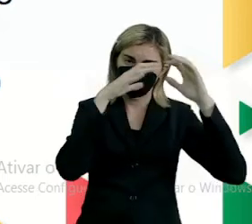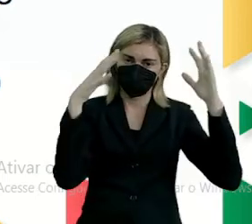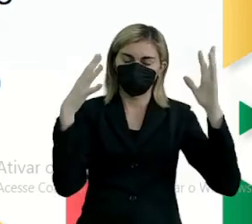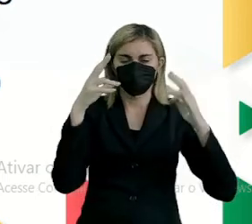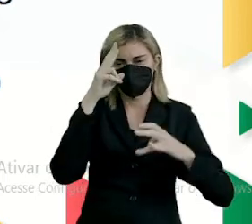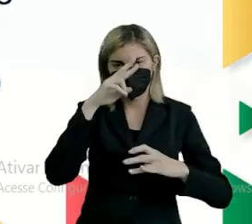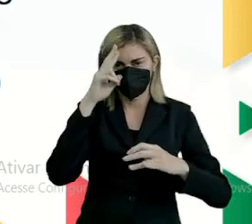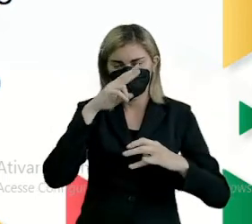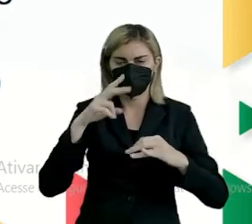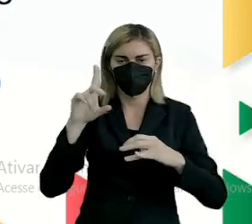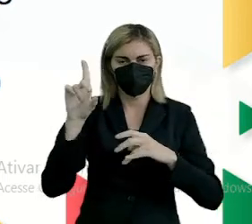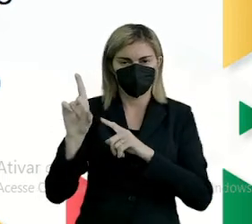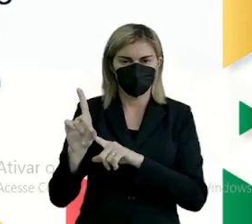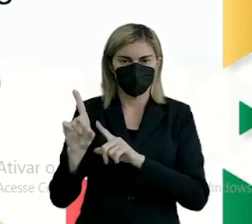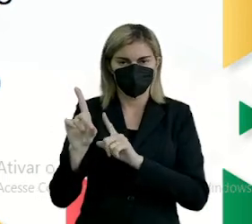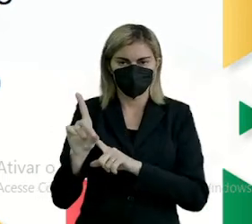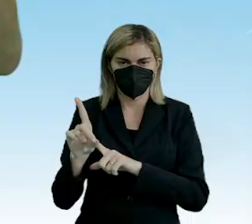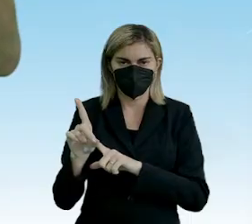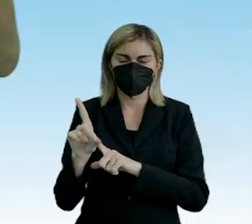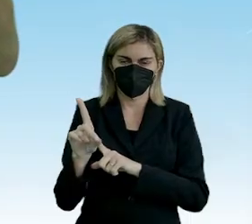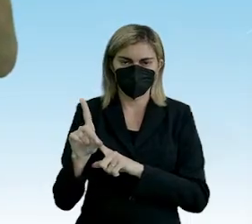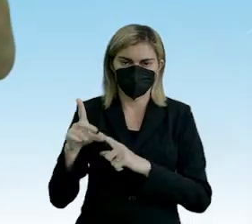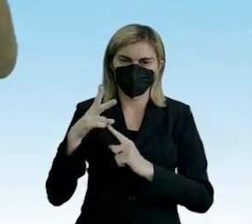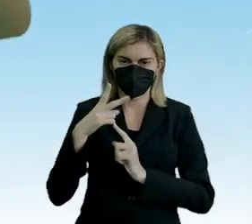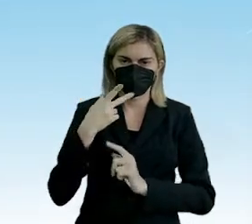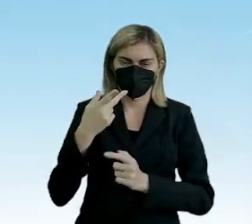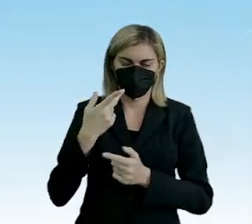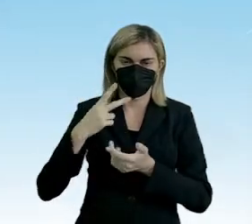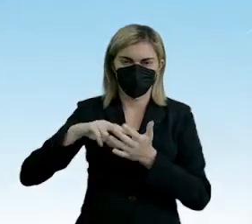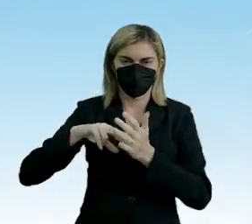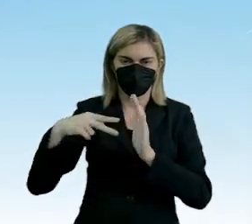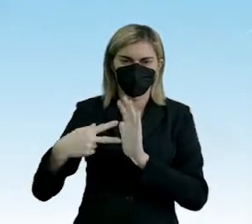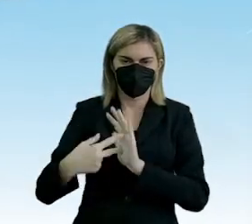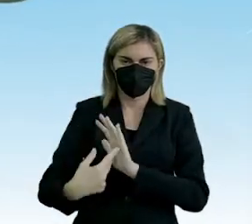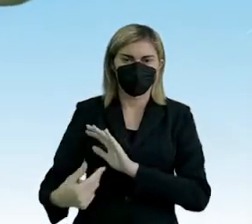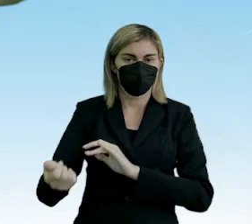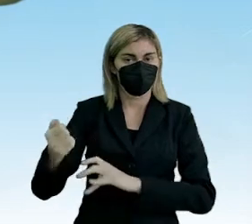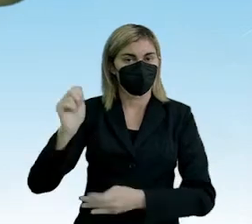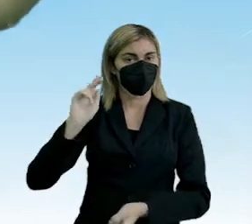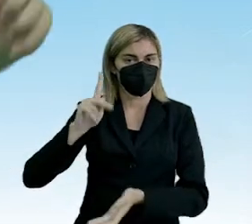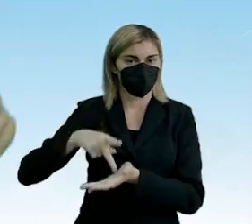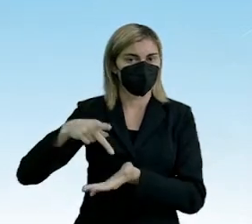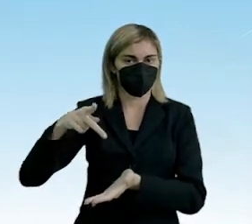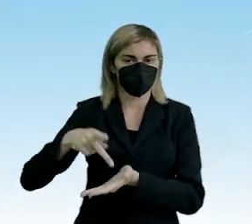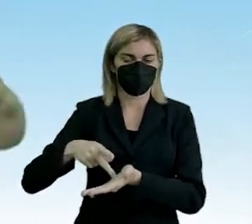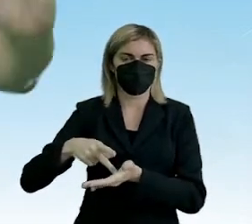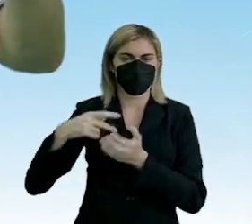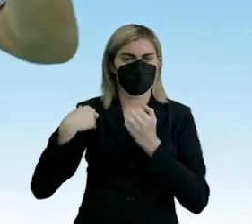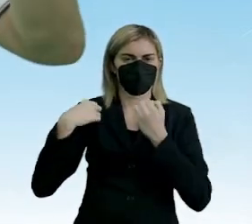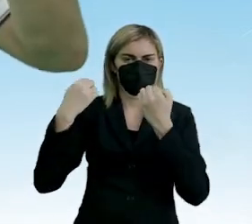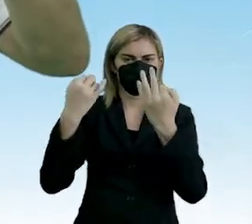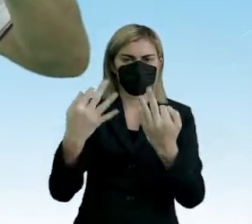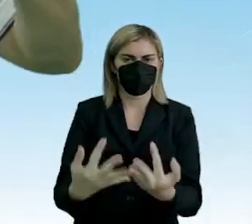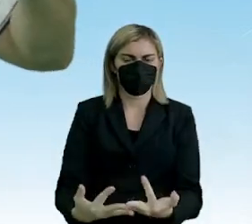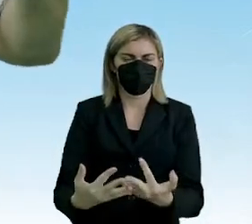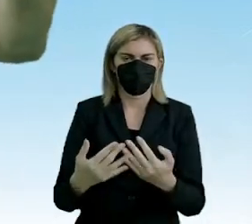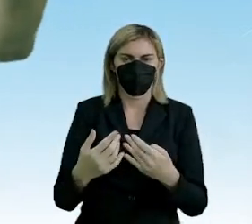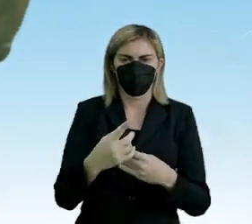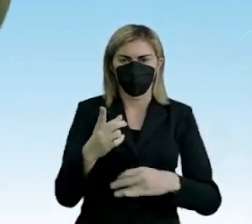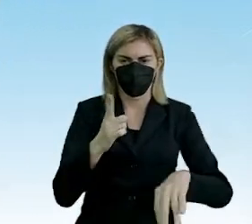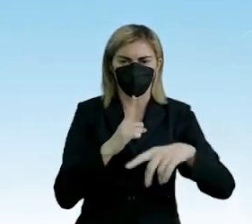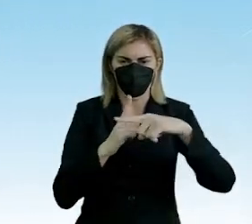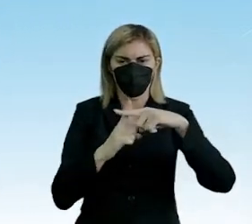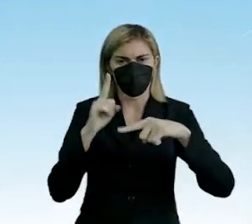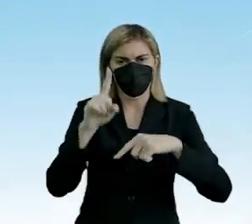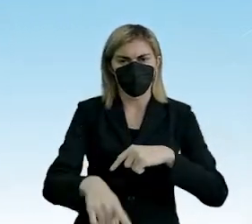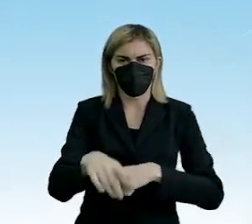que a denotação, esse efeito aí de sentido, é o sentido real. Quando digo assim, a cruz